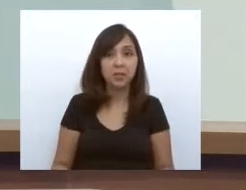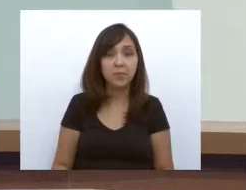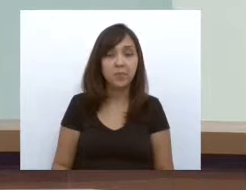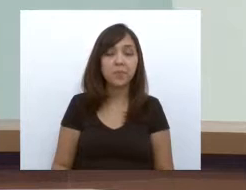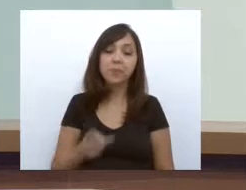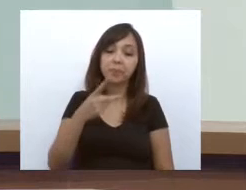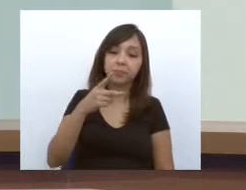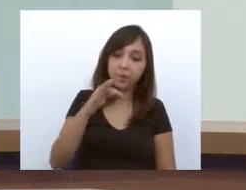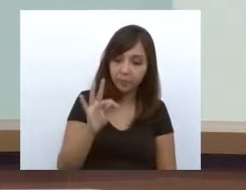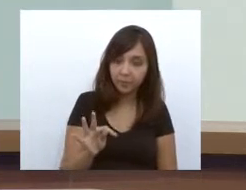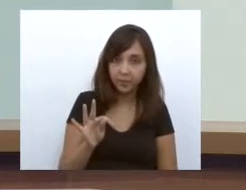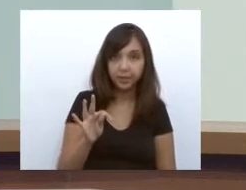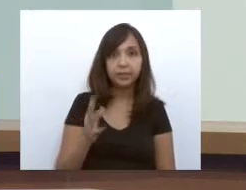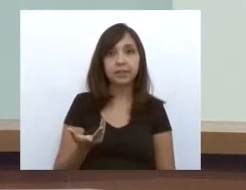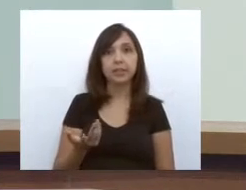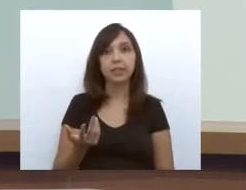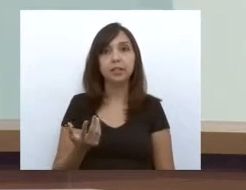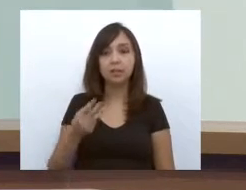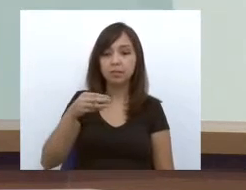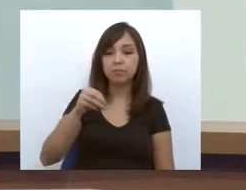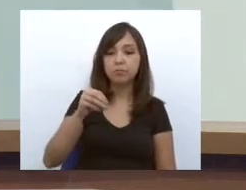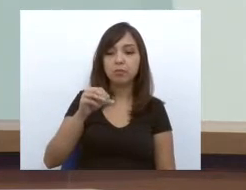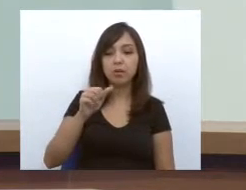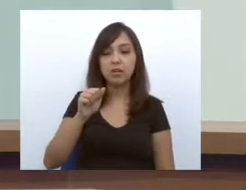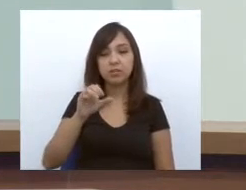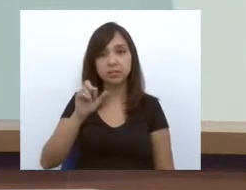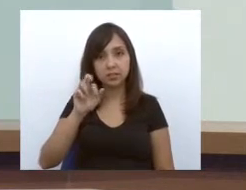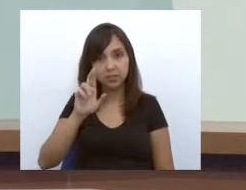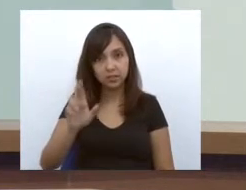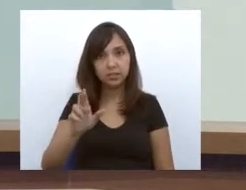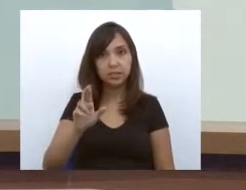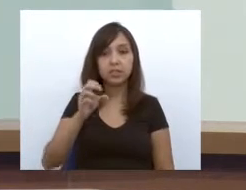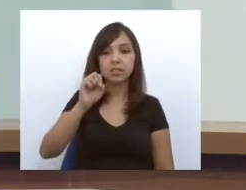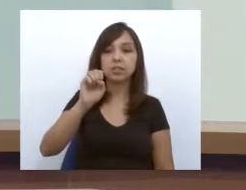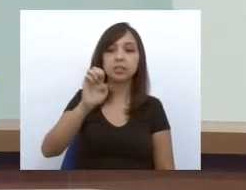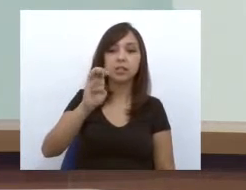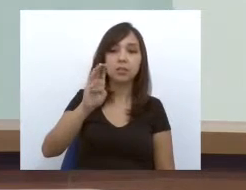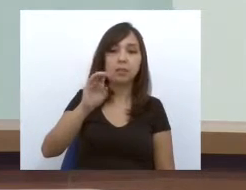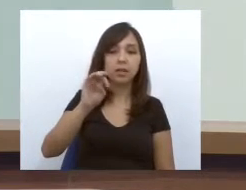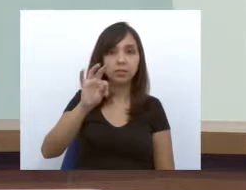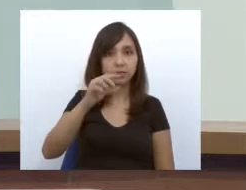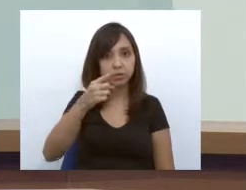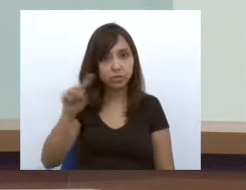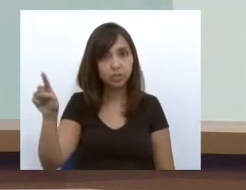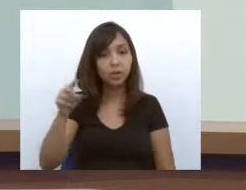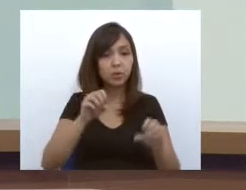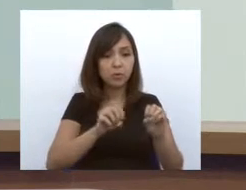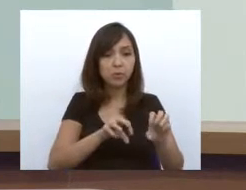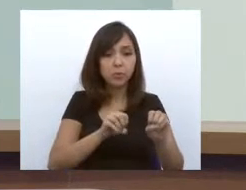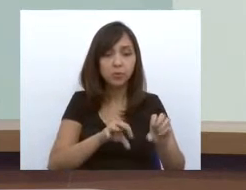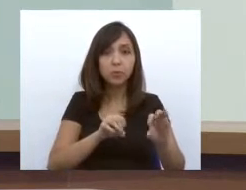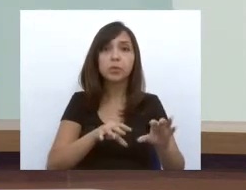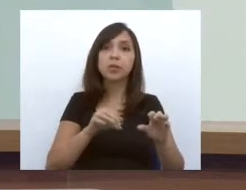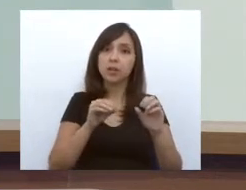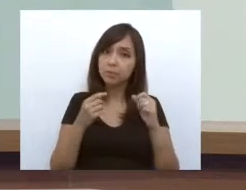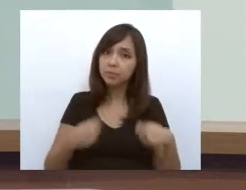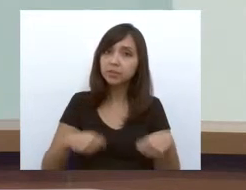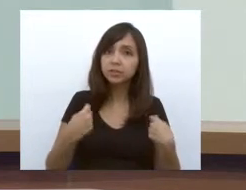o PT, o governo do PT, Moacir de Souza, o prefeito Sebastião Almeida, cuide da educação do